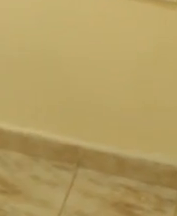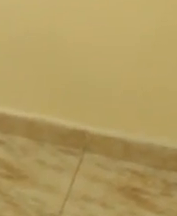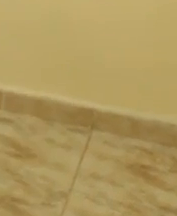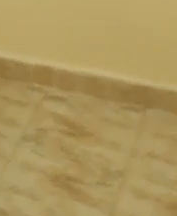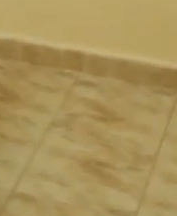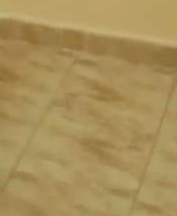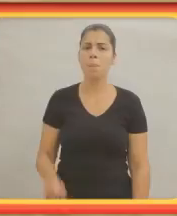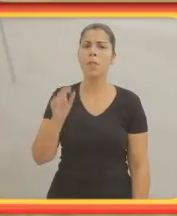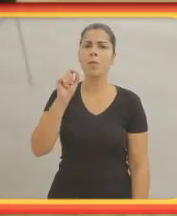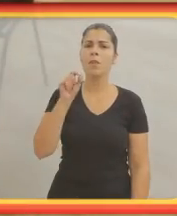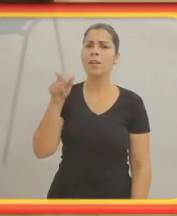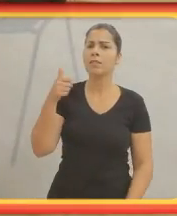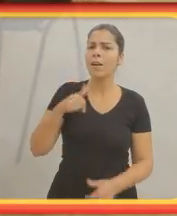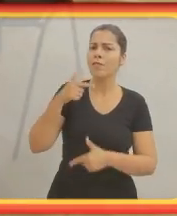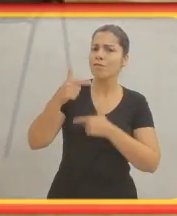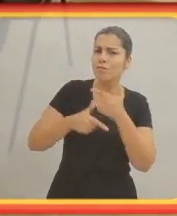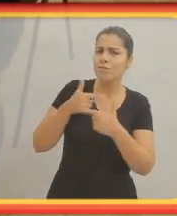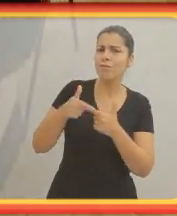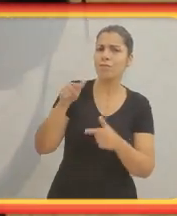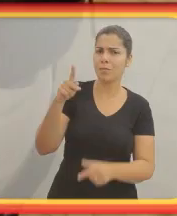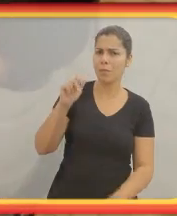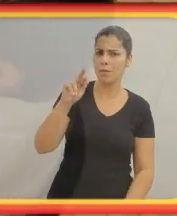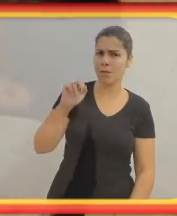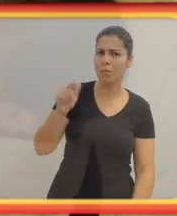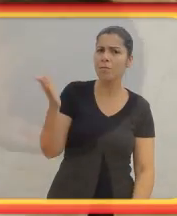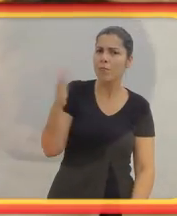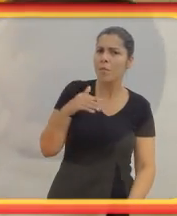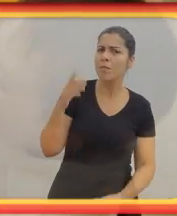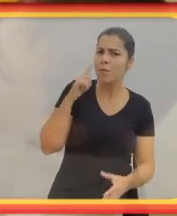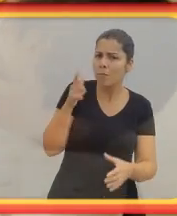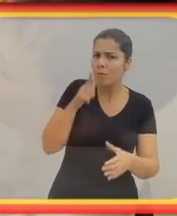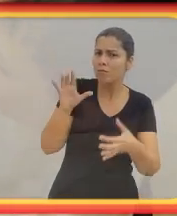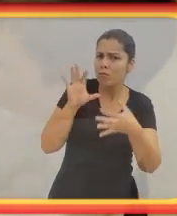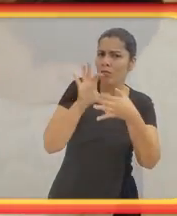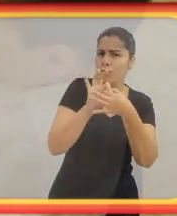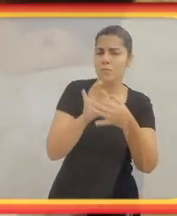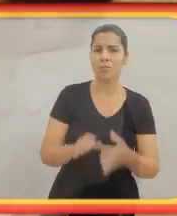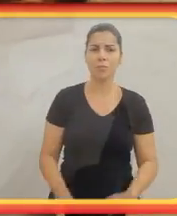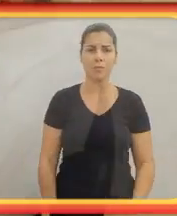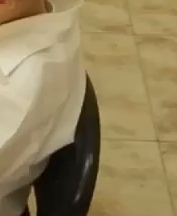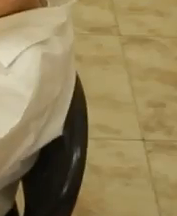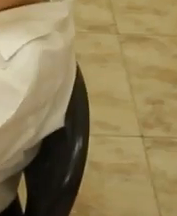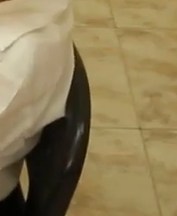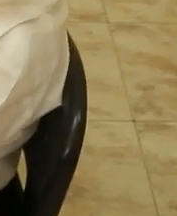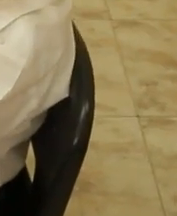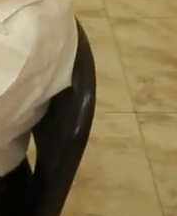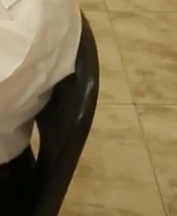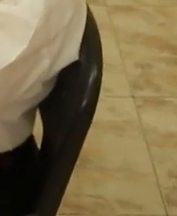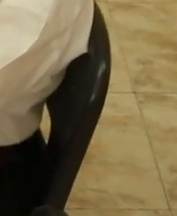leitura global. O que ele está fazendo, Pavel? Vamos associar.